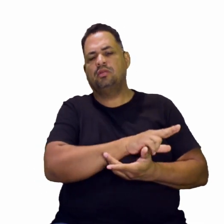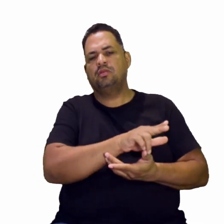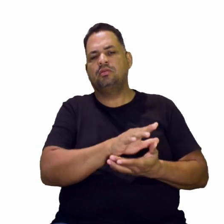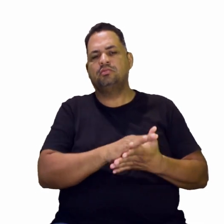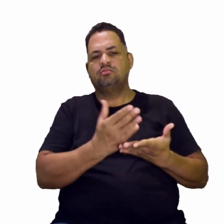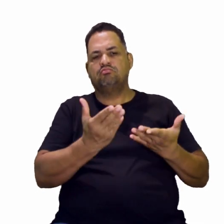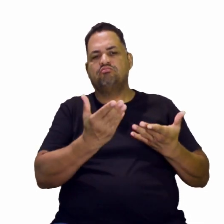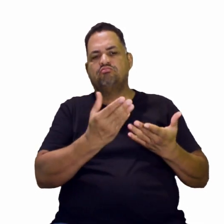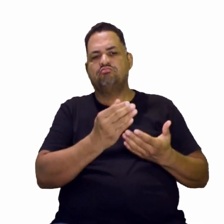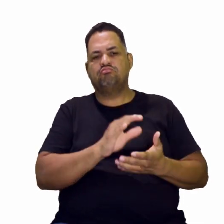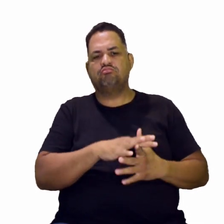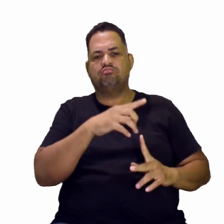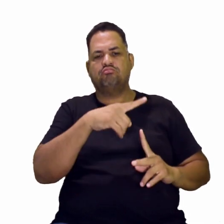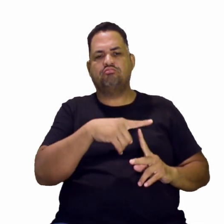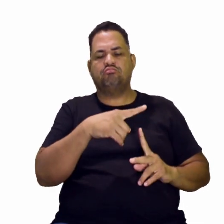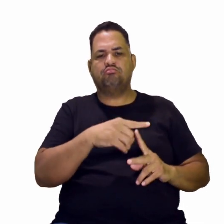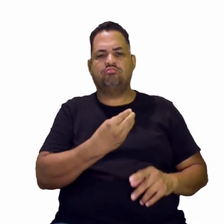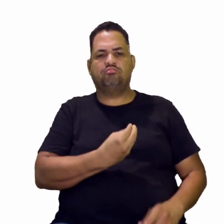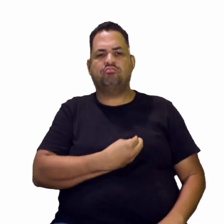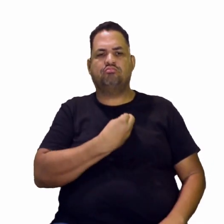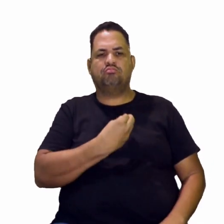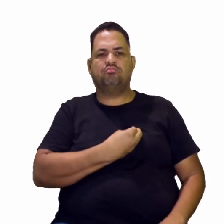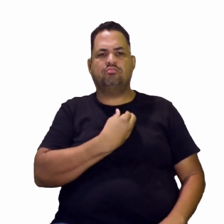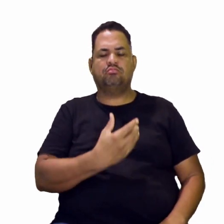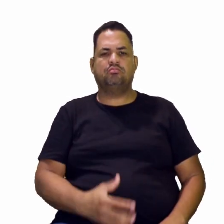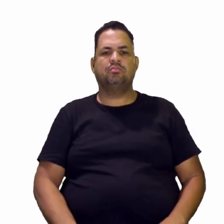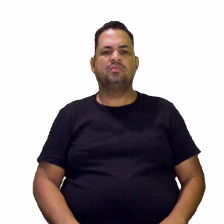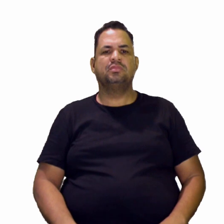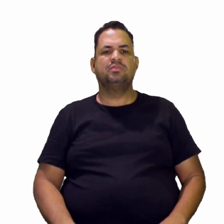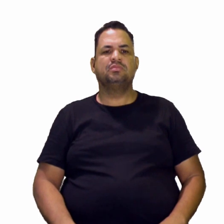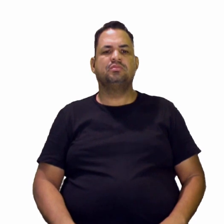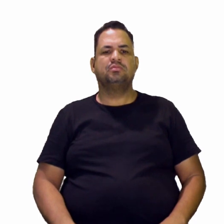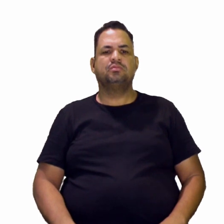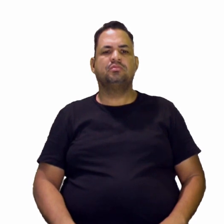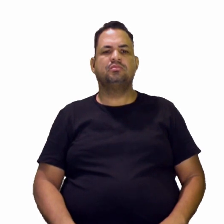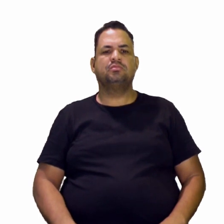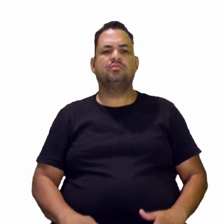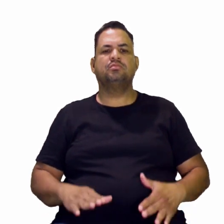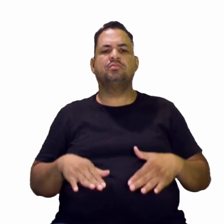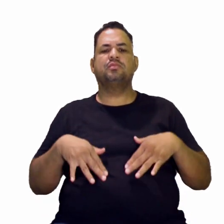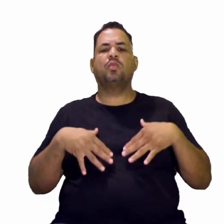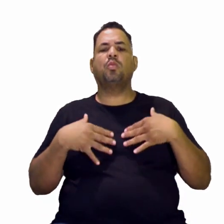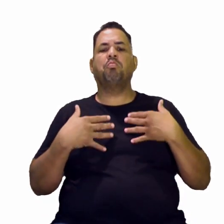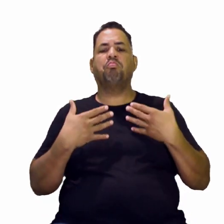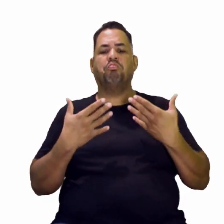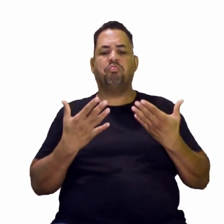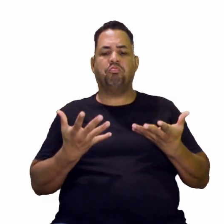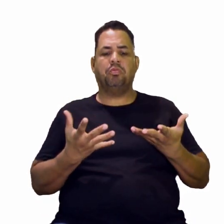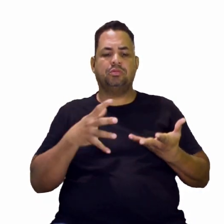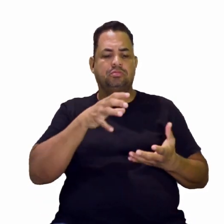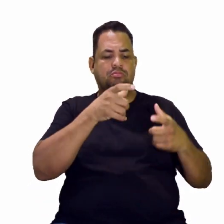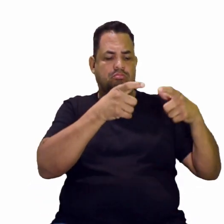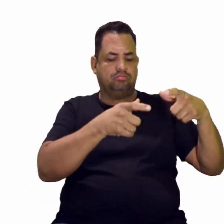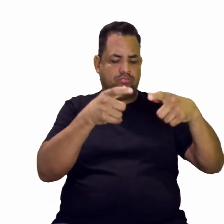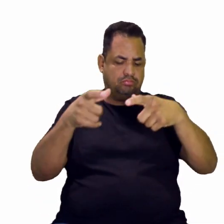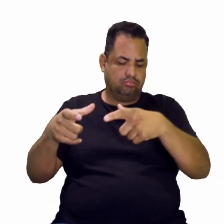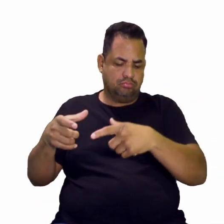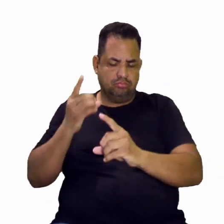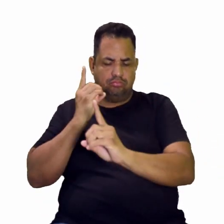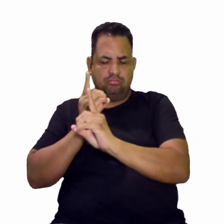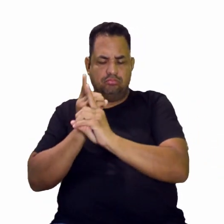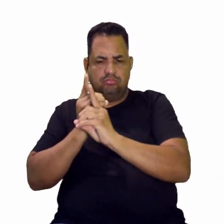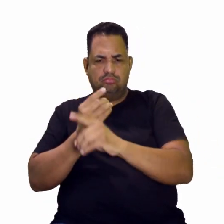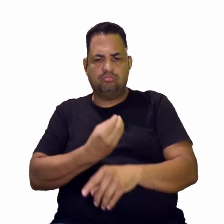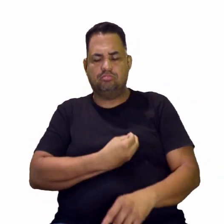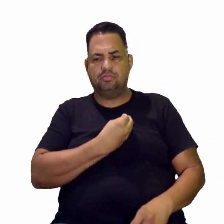diversos níveis de vida. Aí eu pergunto, quais são os ambientes em que encontramos seres vivos?